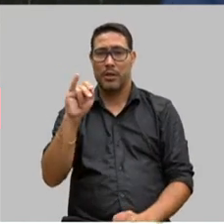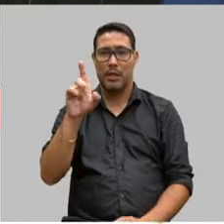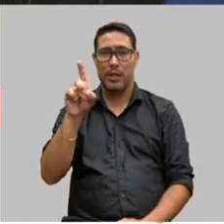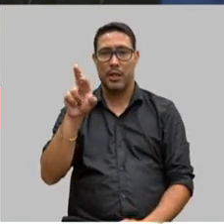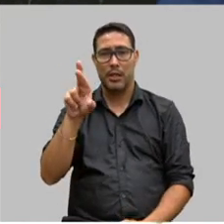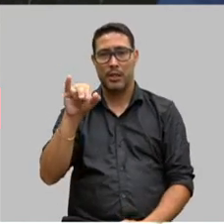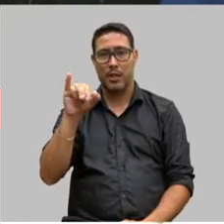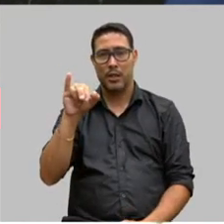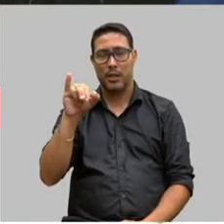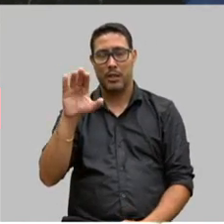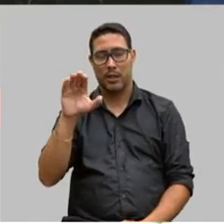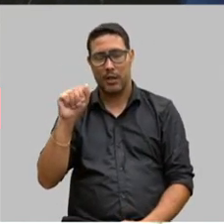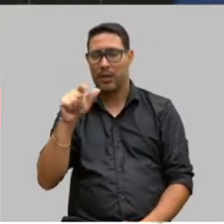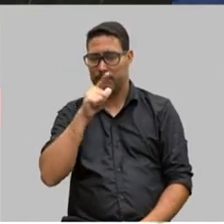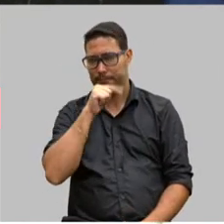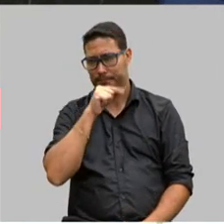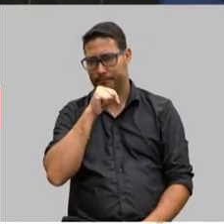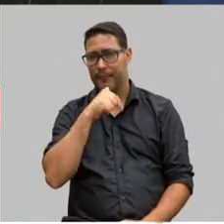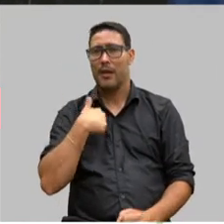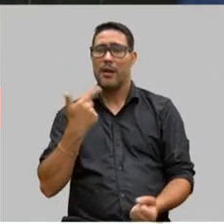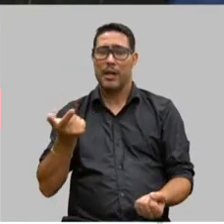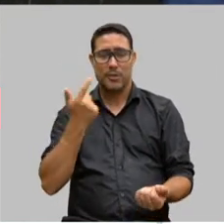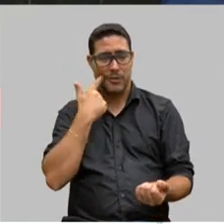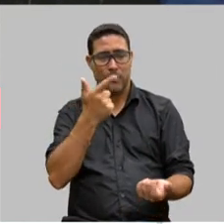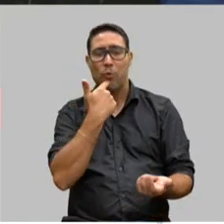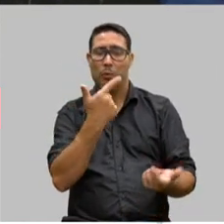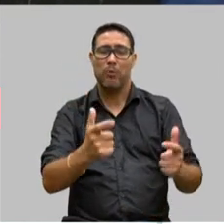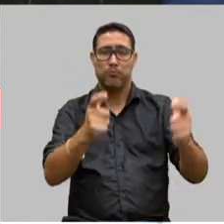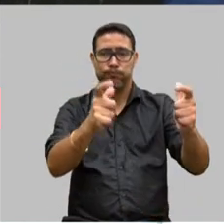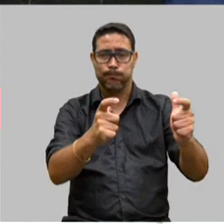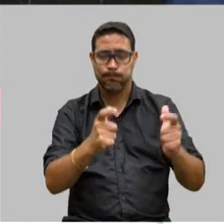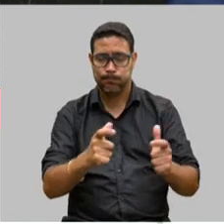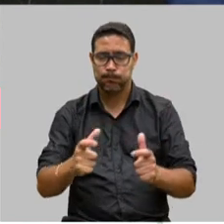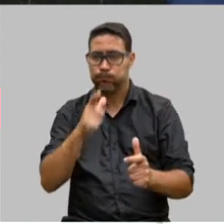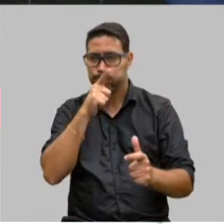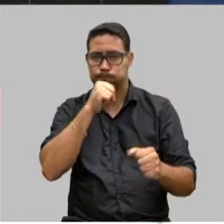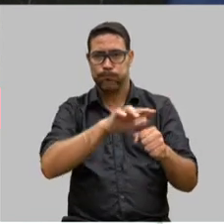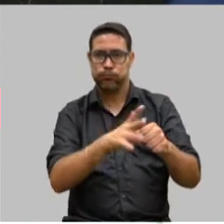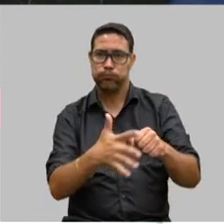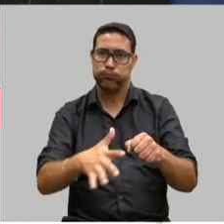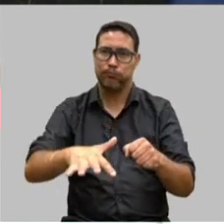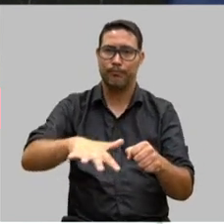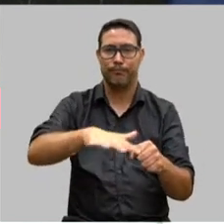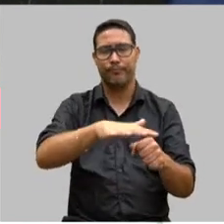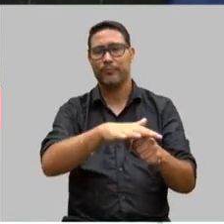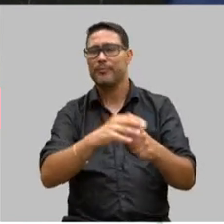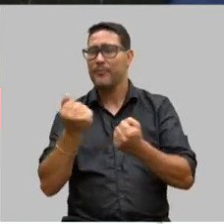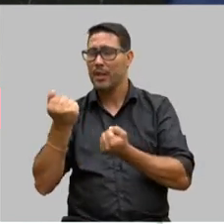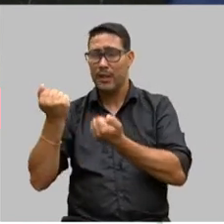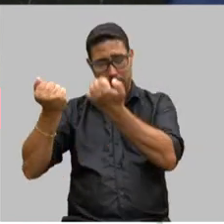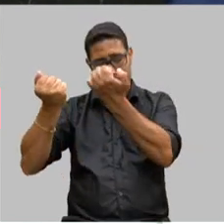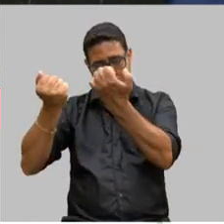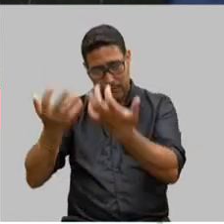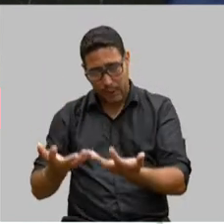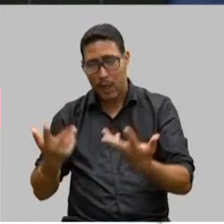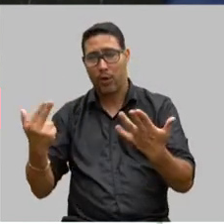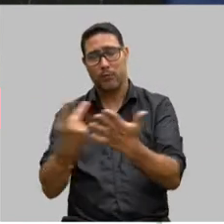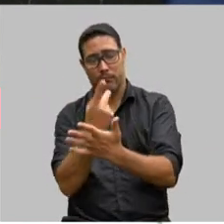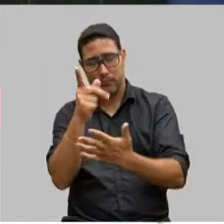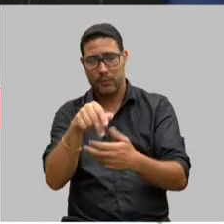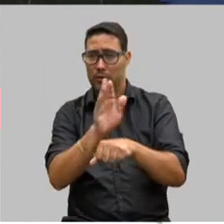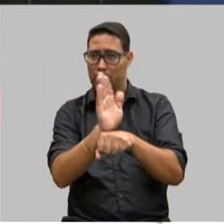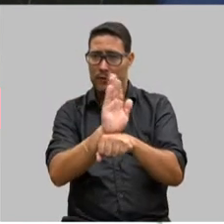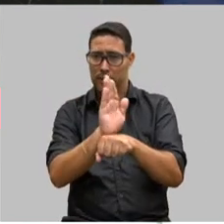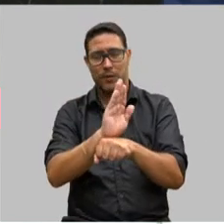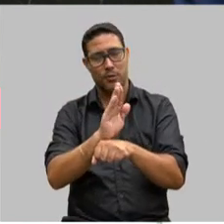bacias prioritárias, e aqui destacar o que foi dito, tanto no vídeo quanto na sua fala,